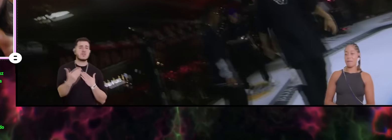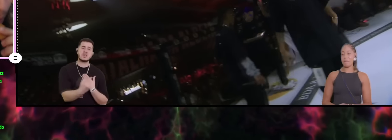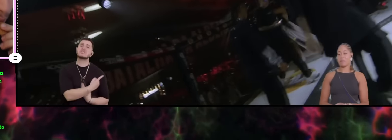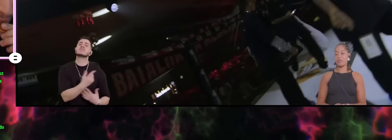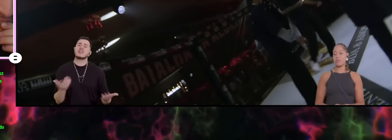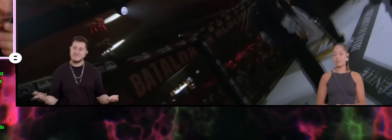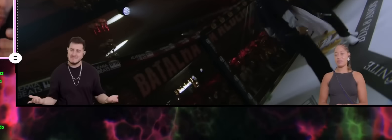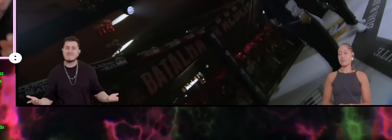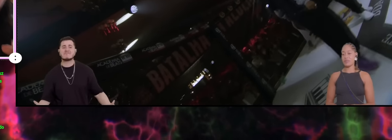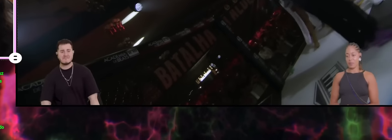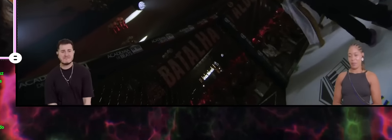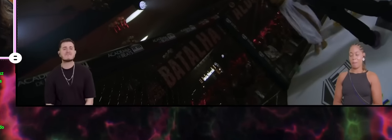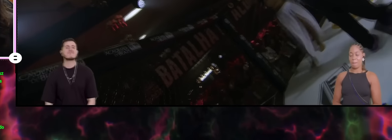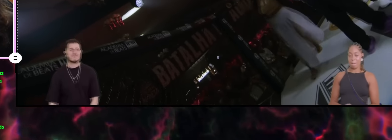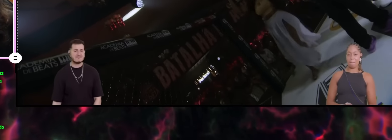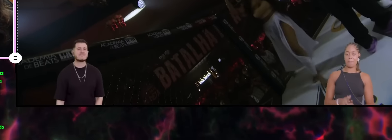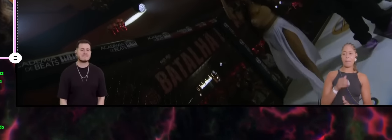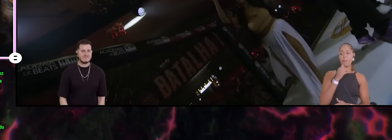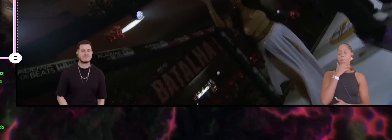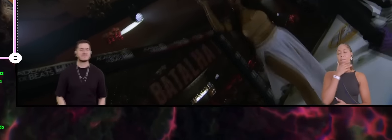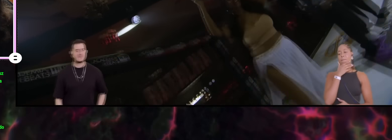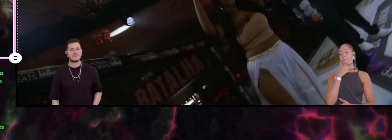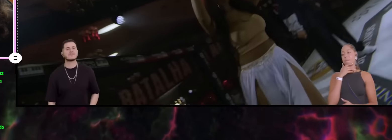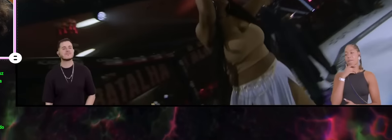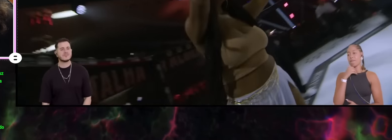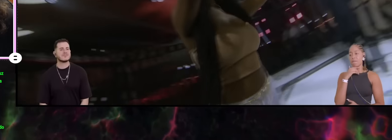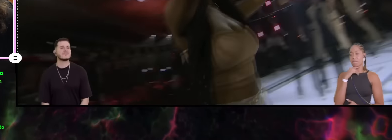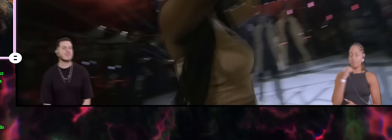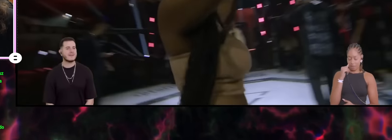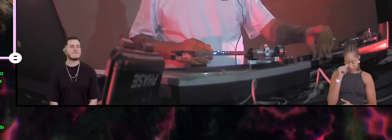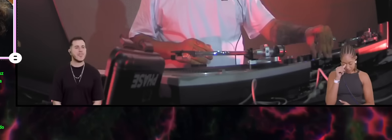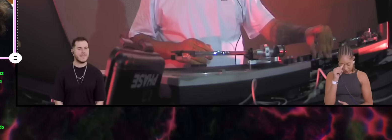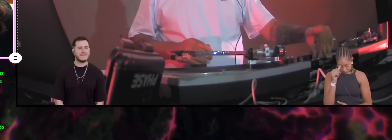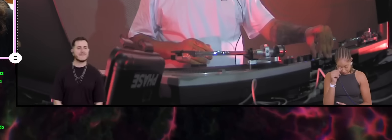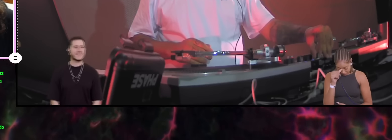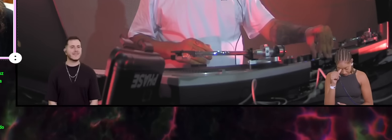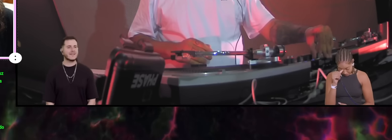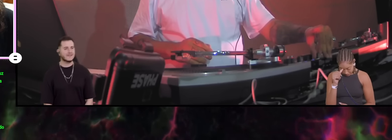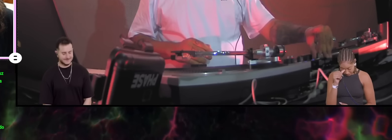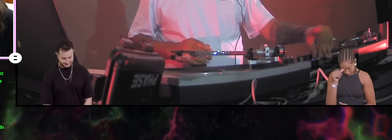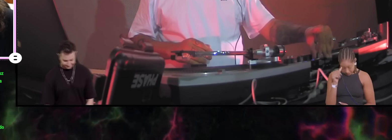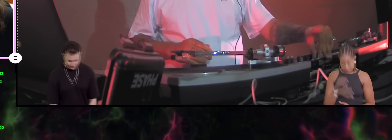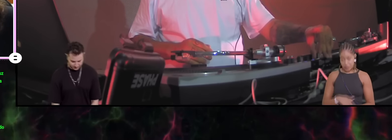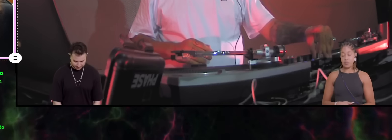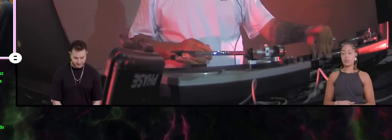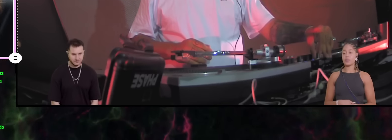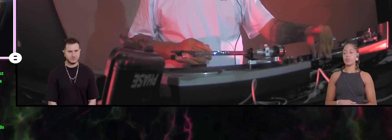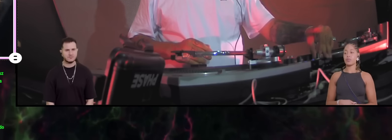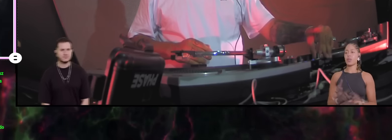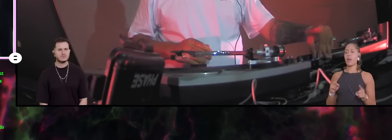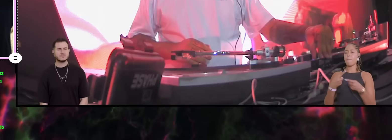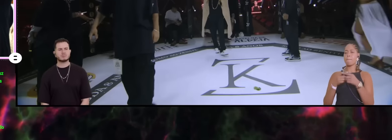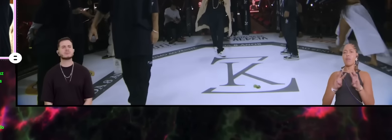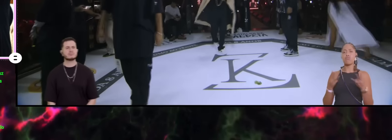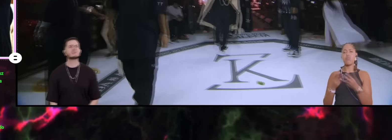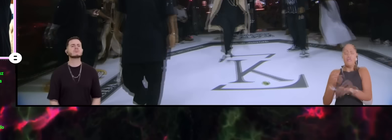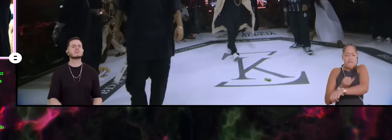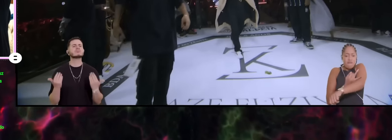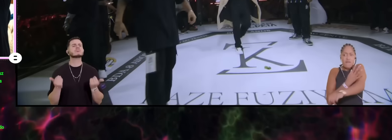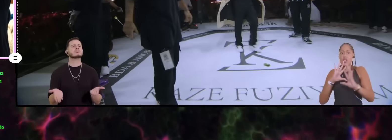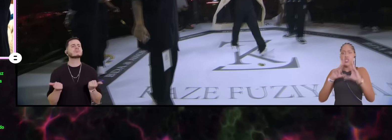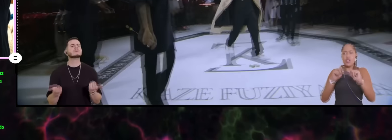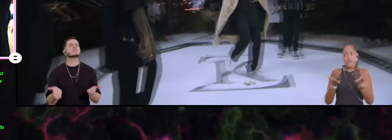O França, aquele beat pesado. E aí, batalha da aldeia, aquela vibe geral, cadê?